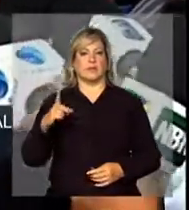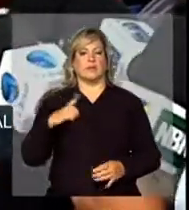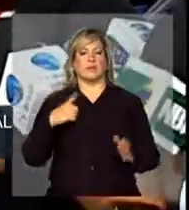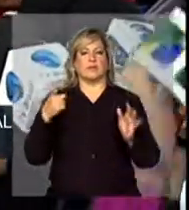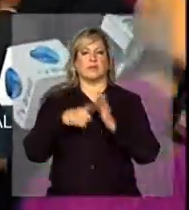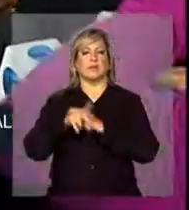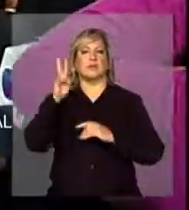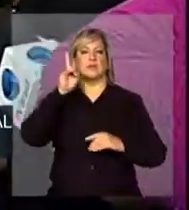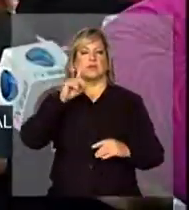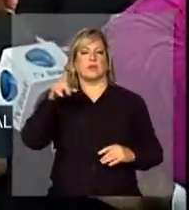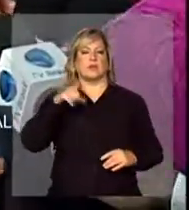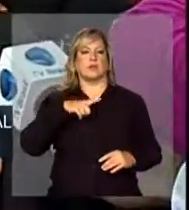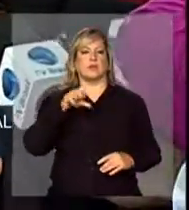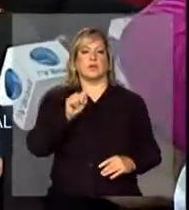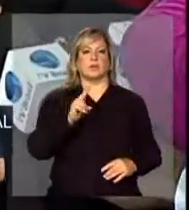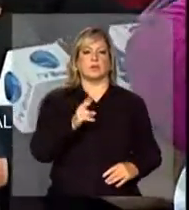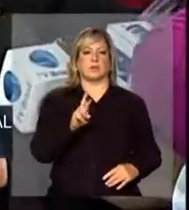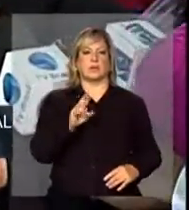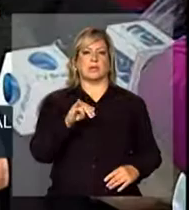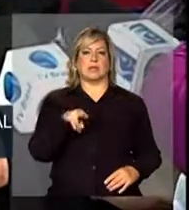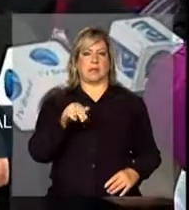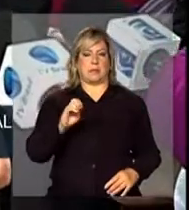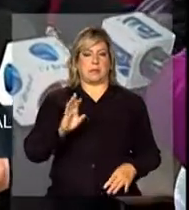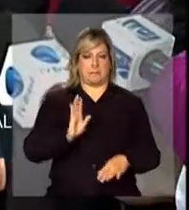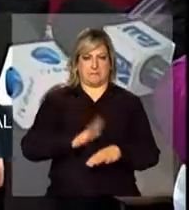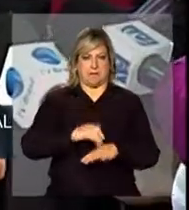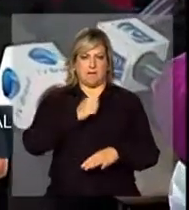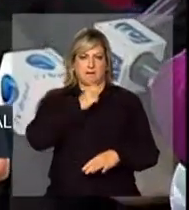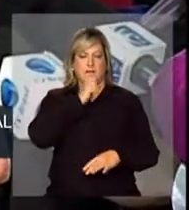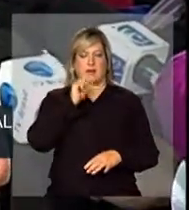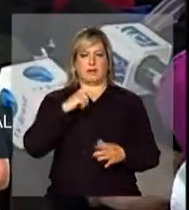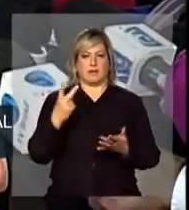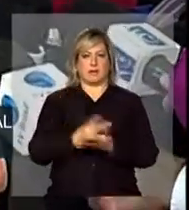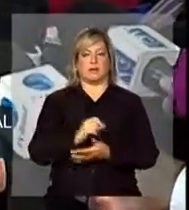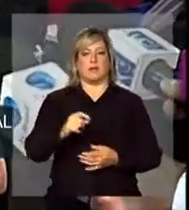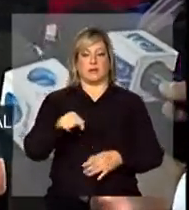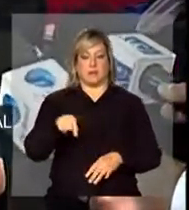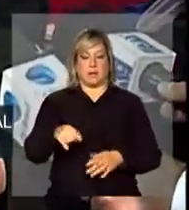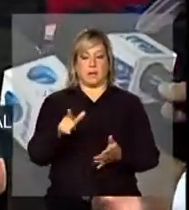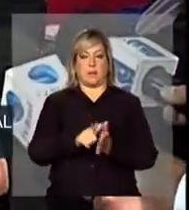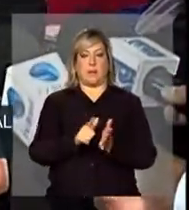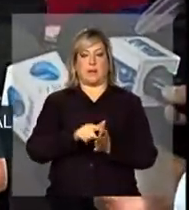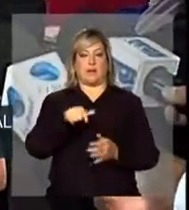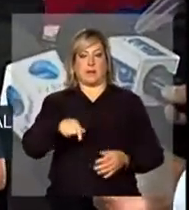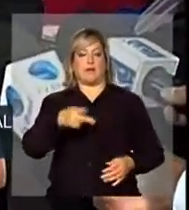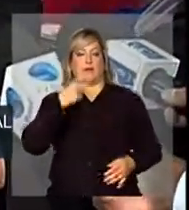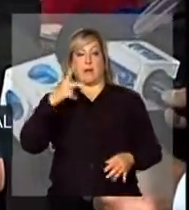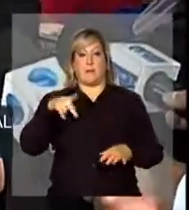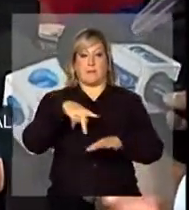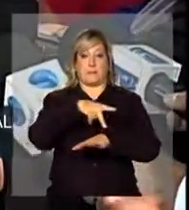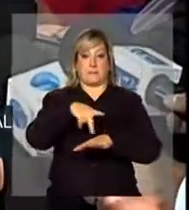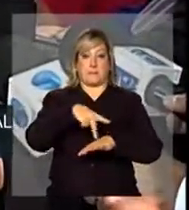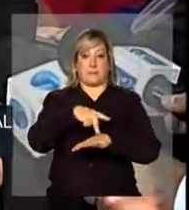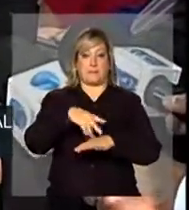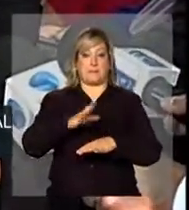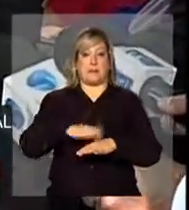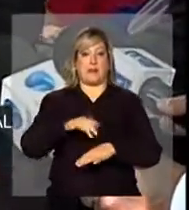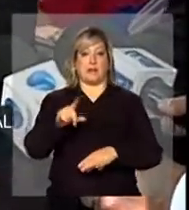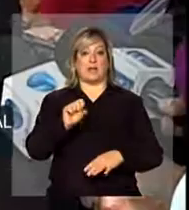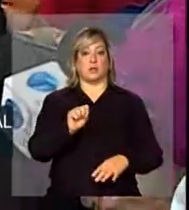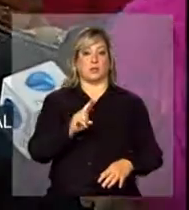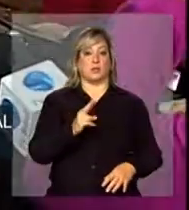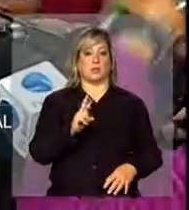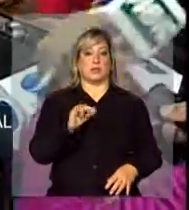Foi o Suriname. Por que o Suriname? O material que está aqui diz que o país que mais foram encontrados casos foi no